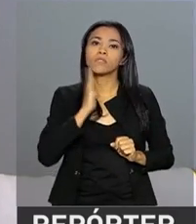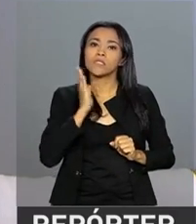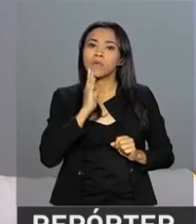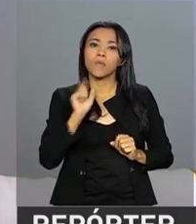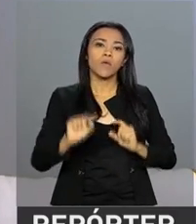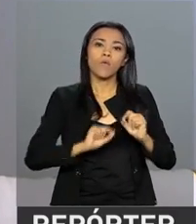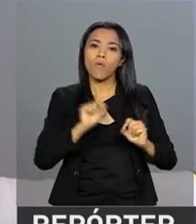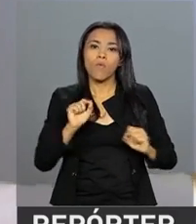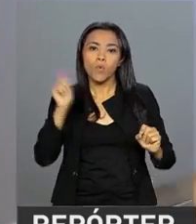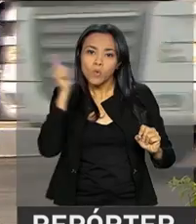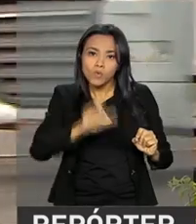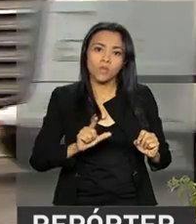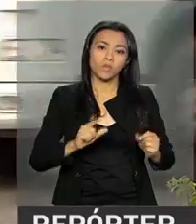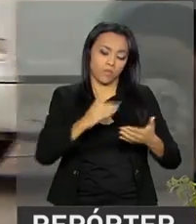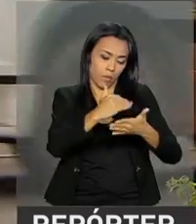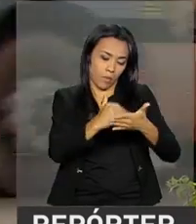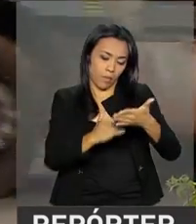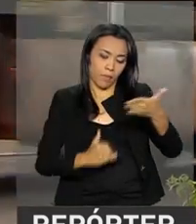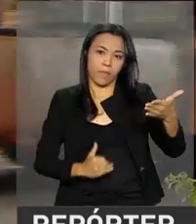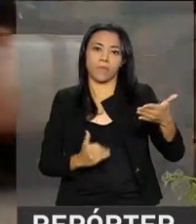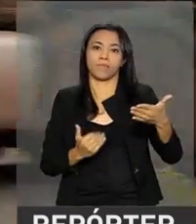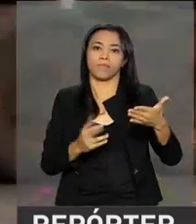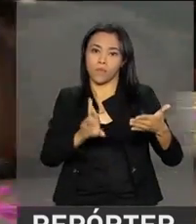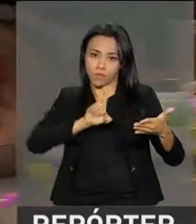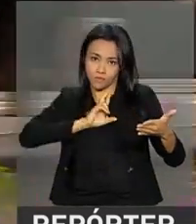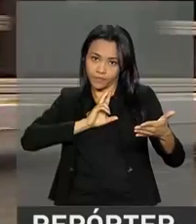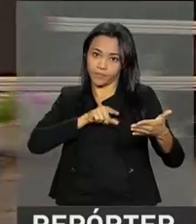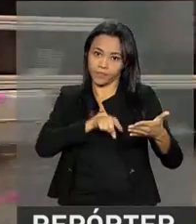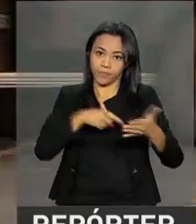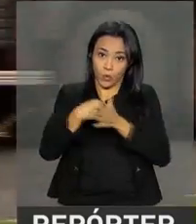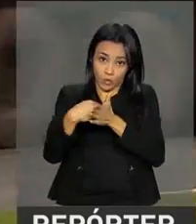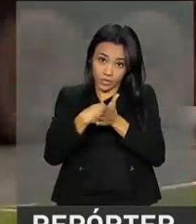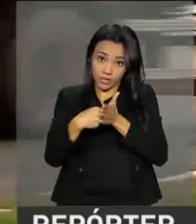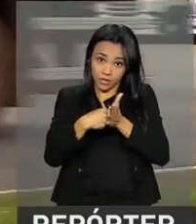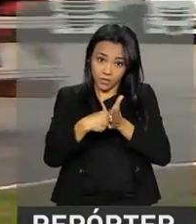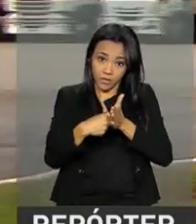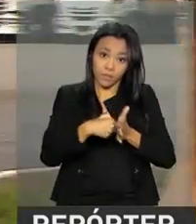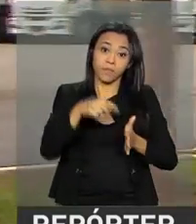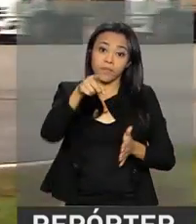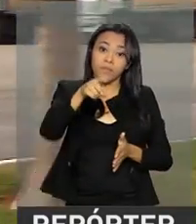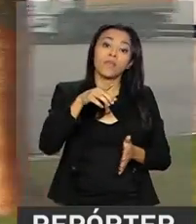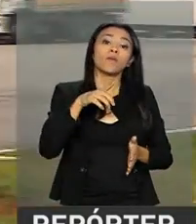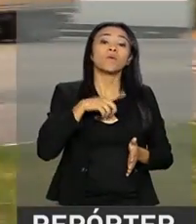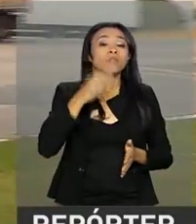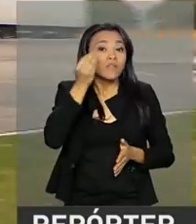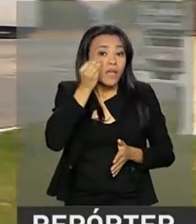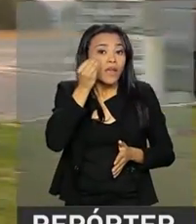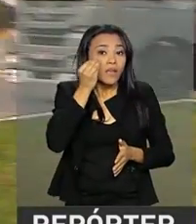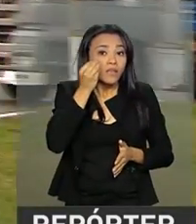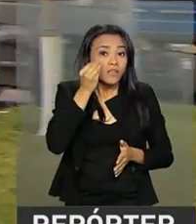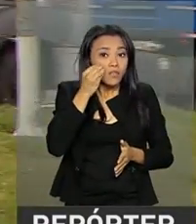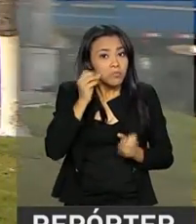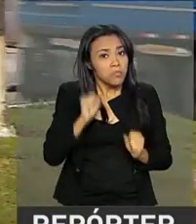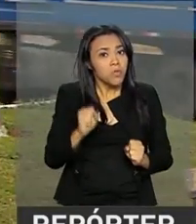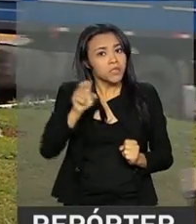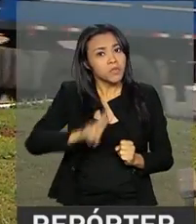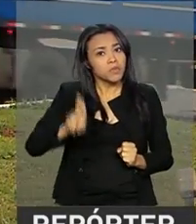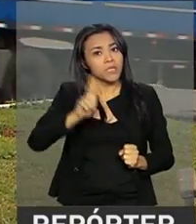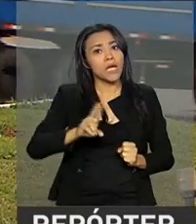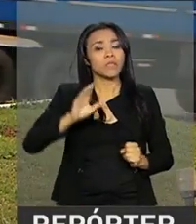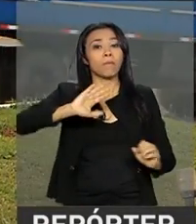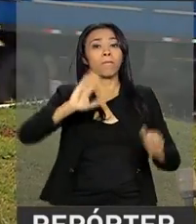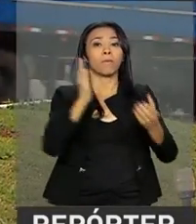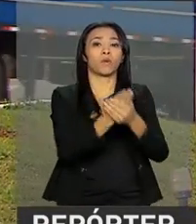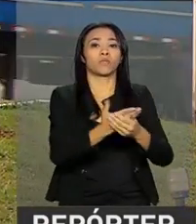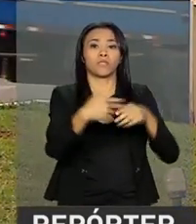resultados alcançados entre as mudanças os testes passam a ter validade legal podendo ser usados em processos trabalhistas